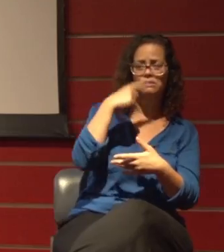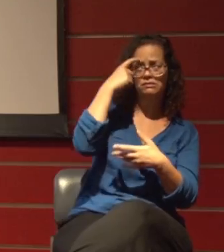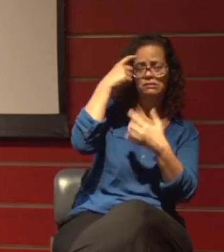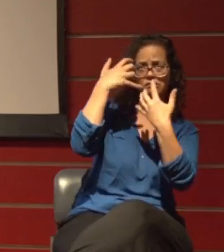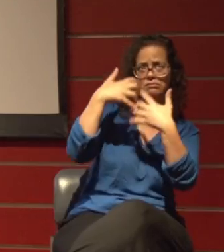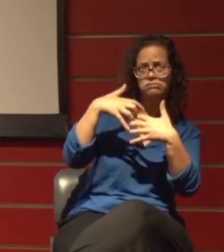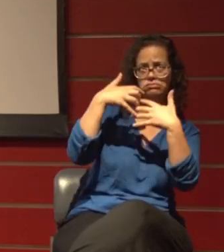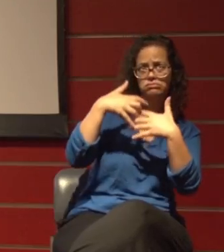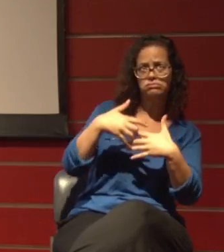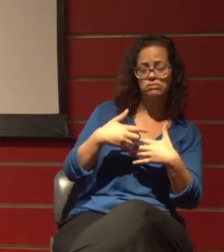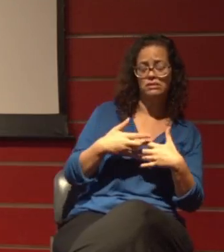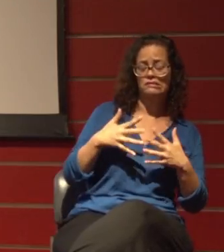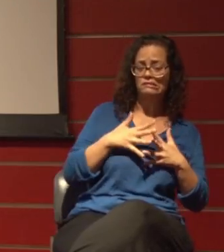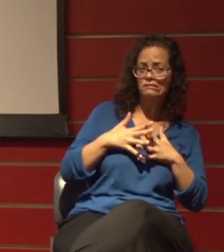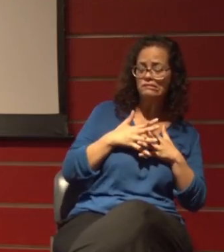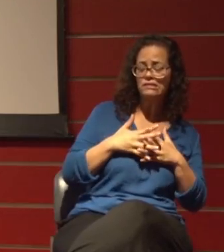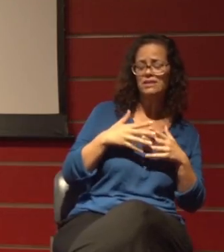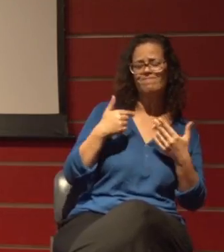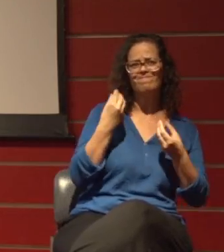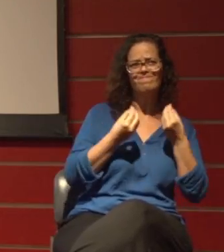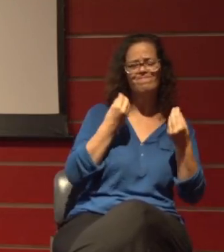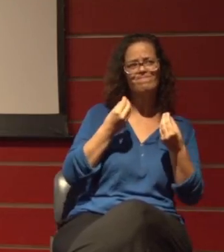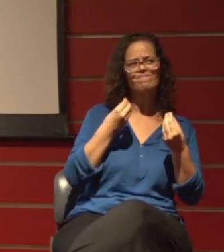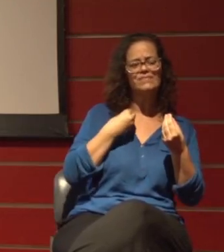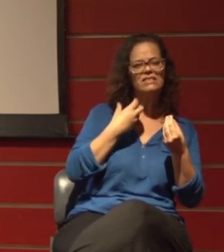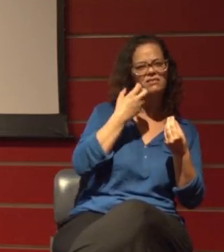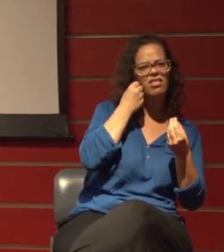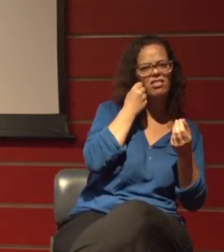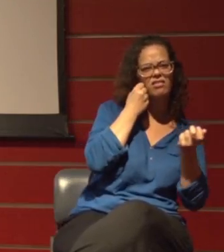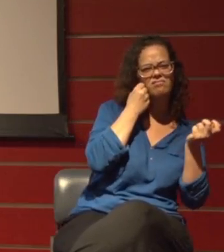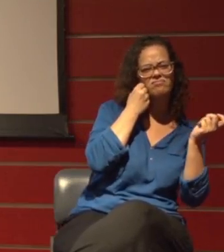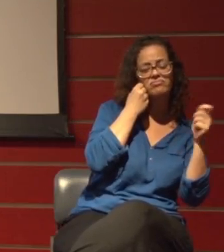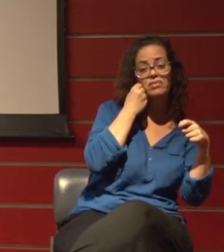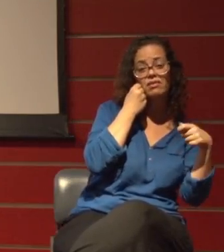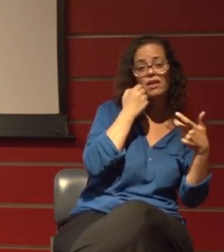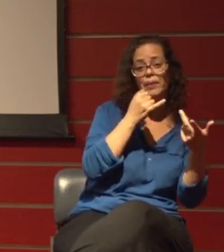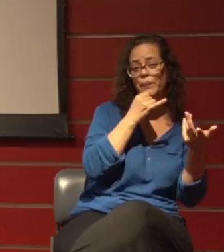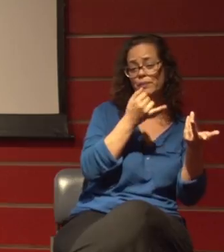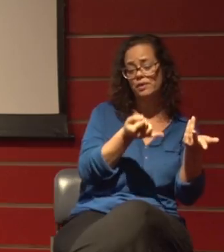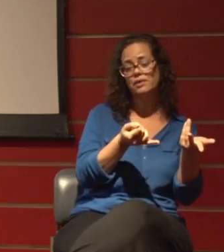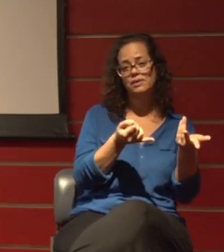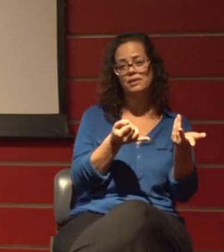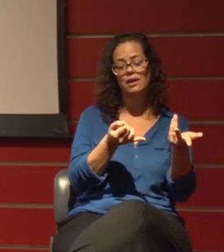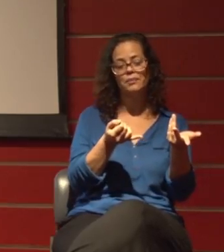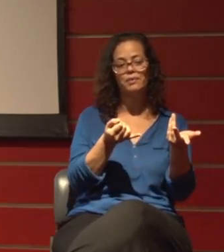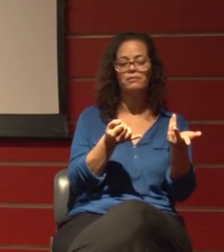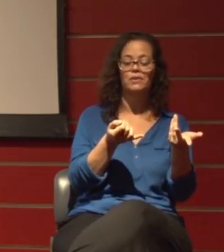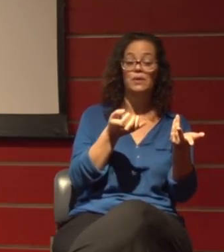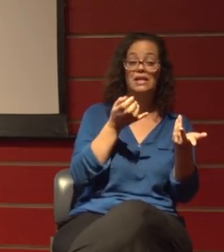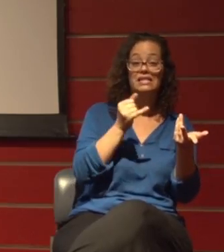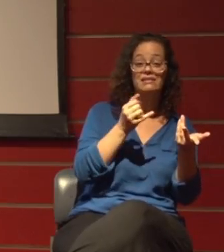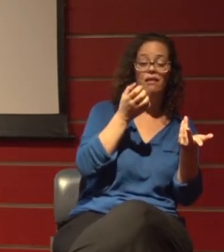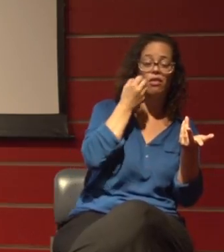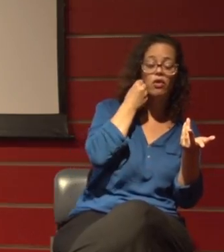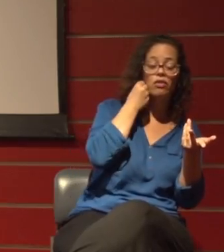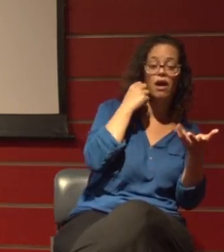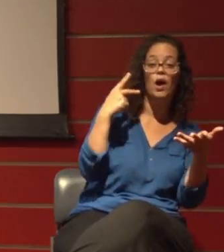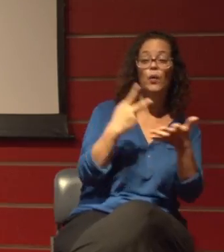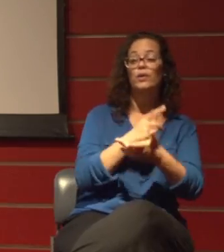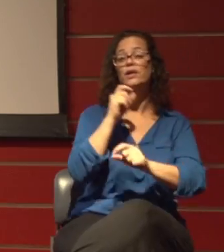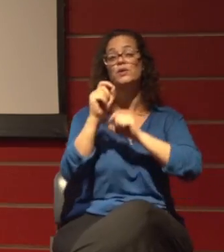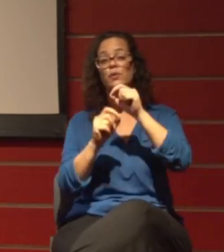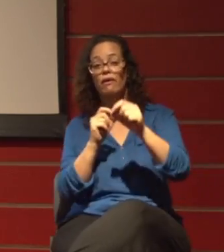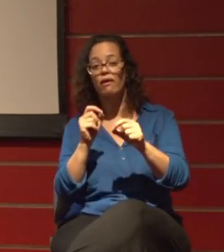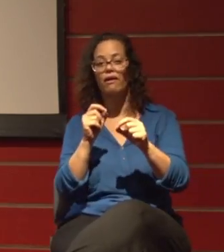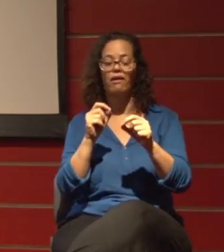resolve esse conflito dela para que eh eh eh ela lide com uma nova consequência entendeu às vezes surge